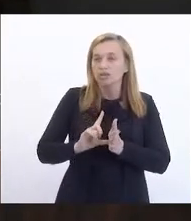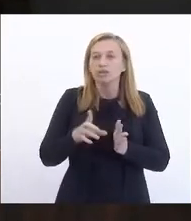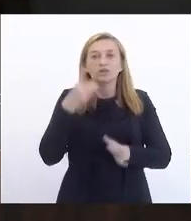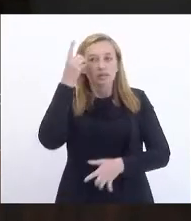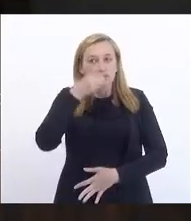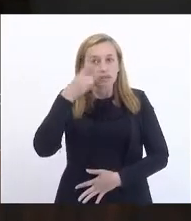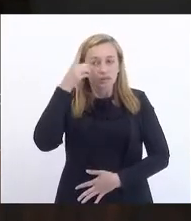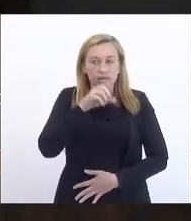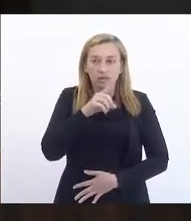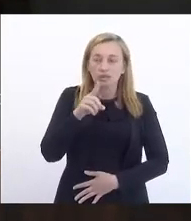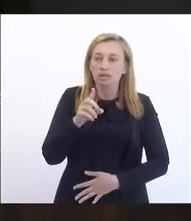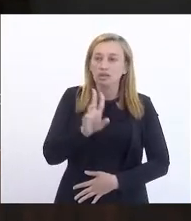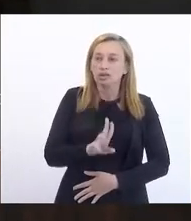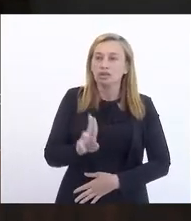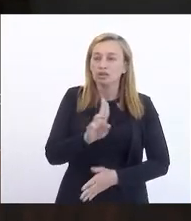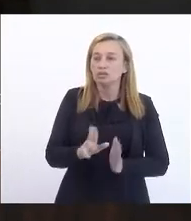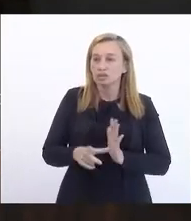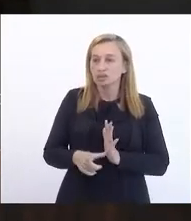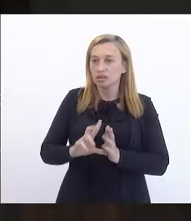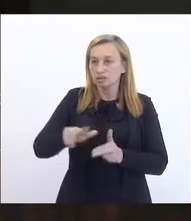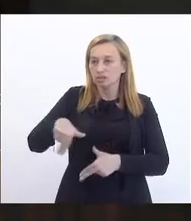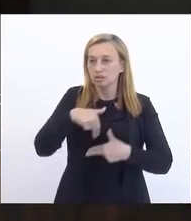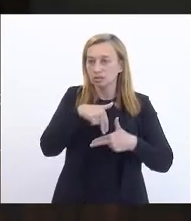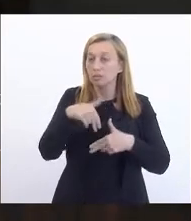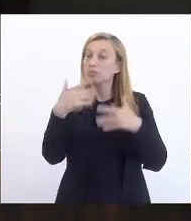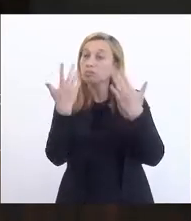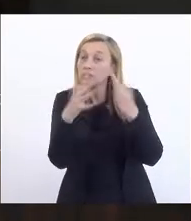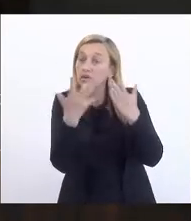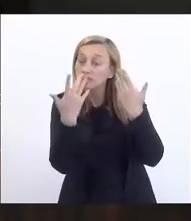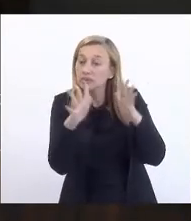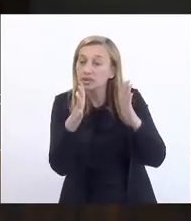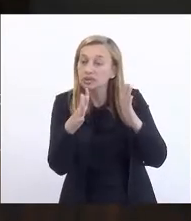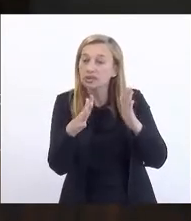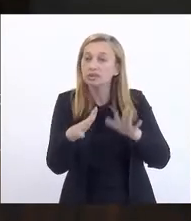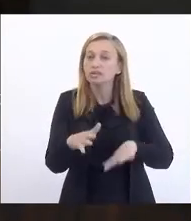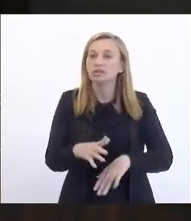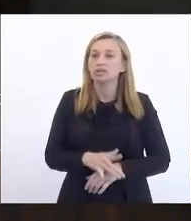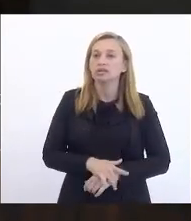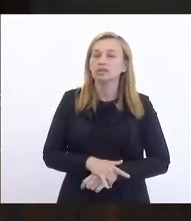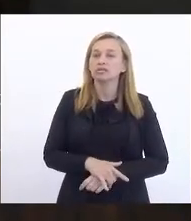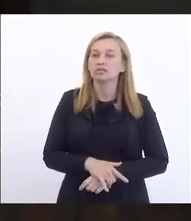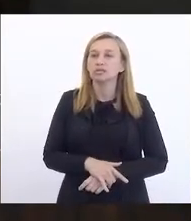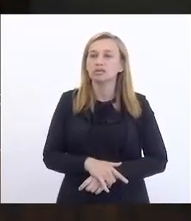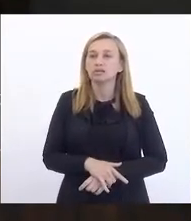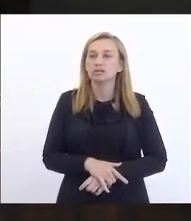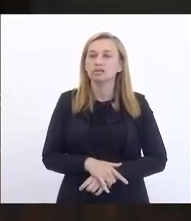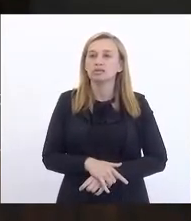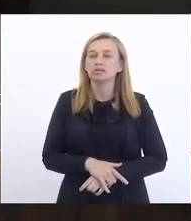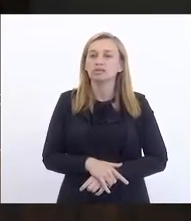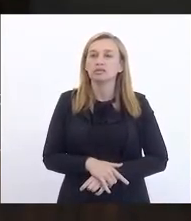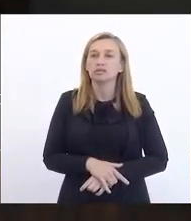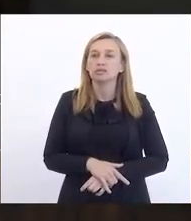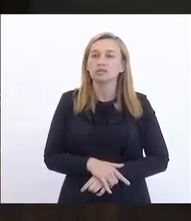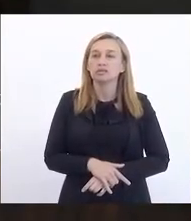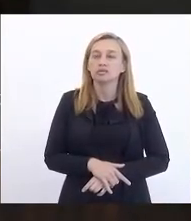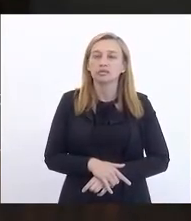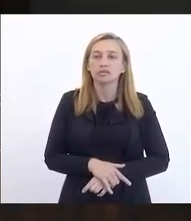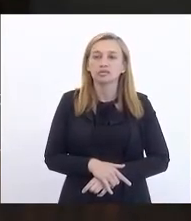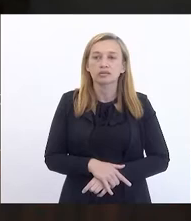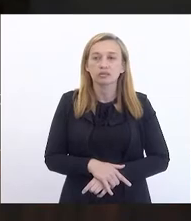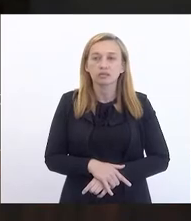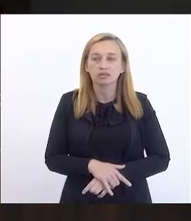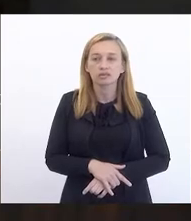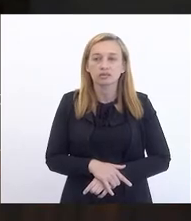deputado, usar a tribuna, parabenizá-lo, deputado, presidente, querido, parabenizar a atuação,